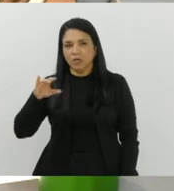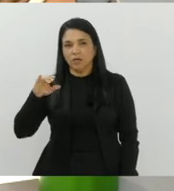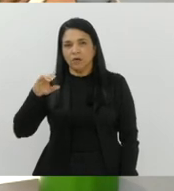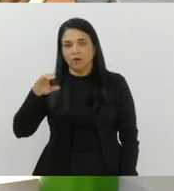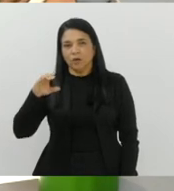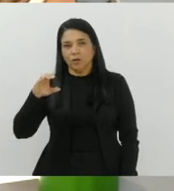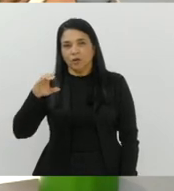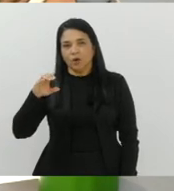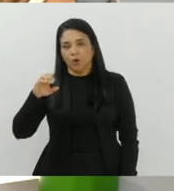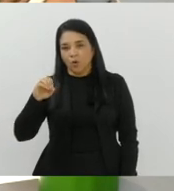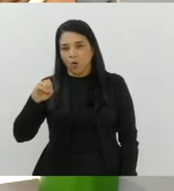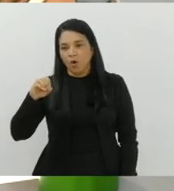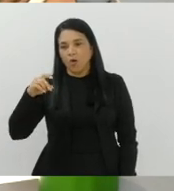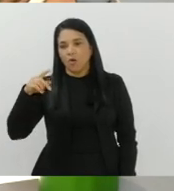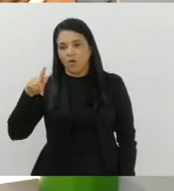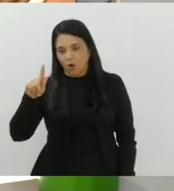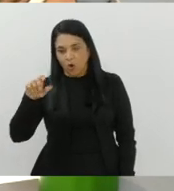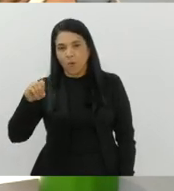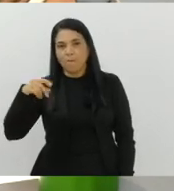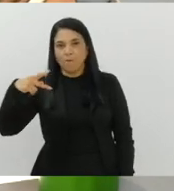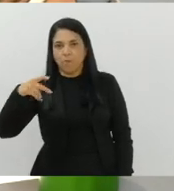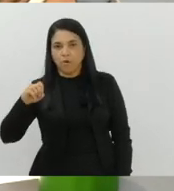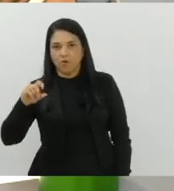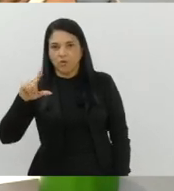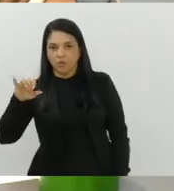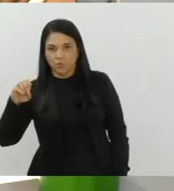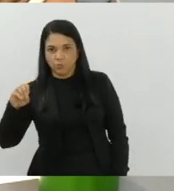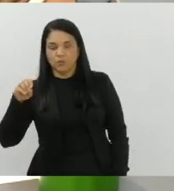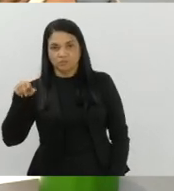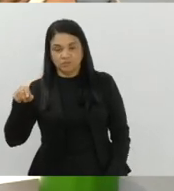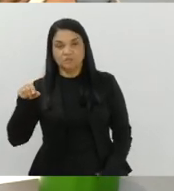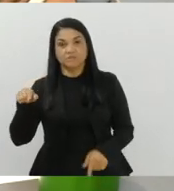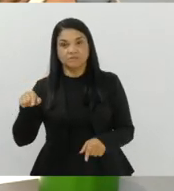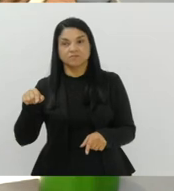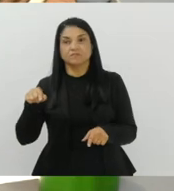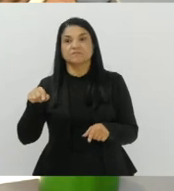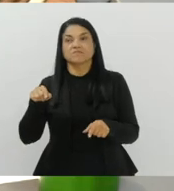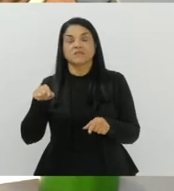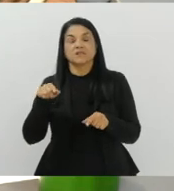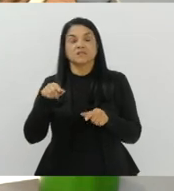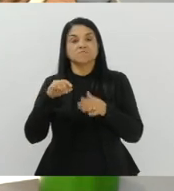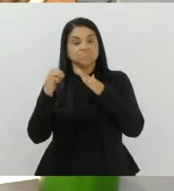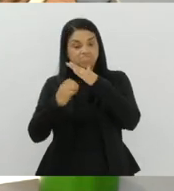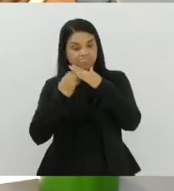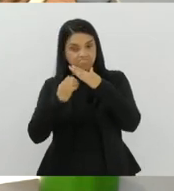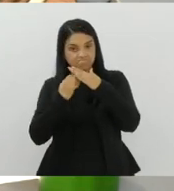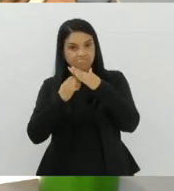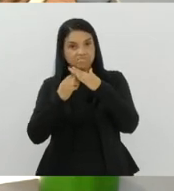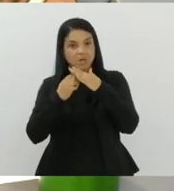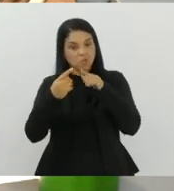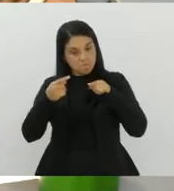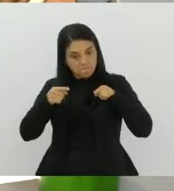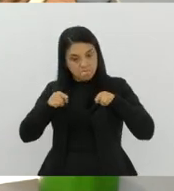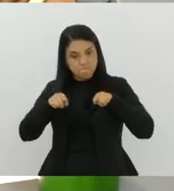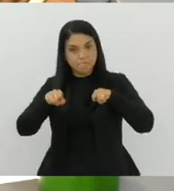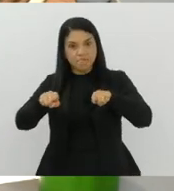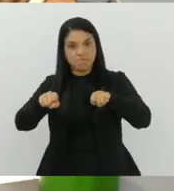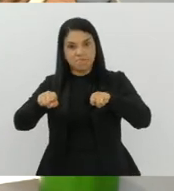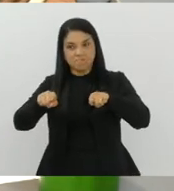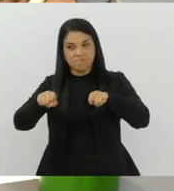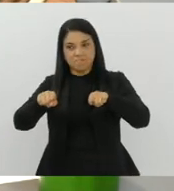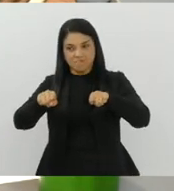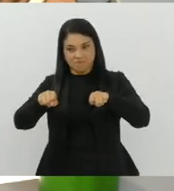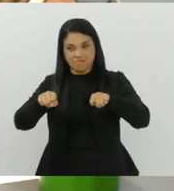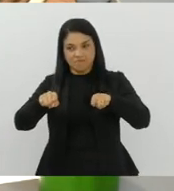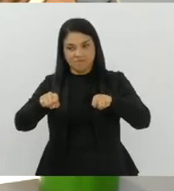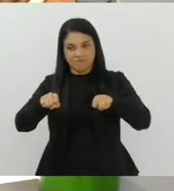Algo que muitas pessoas, talvez, não estejam vendo isso, porque, às vezes, acham que as próprias operadoras são concorrentes entre si, e